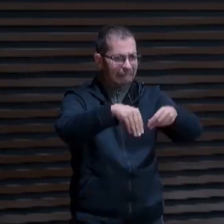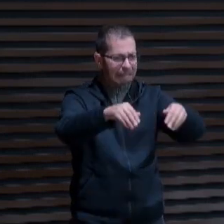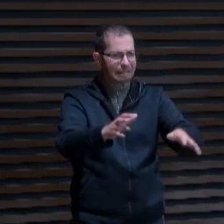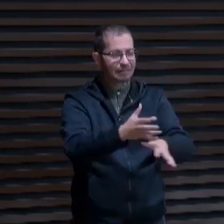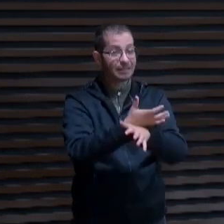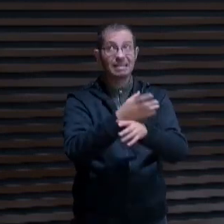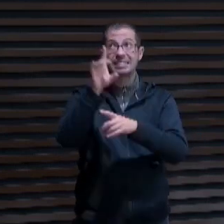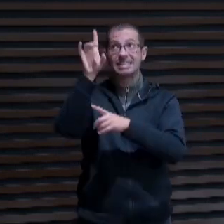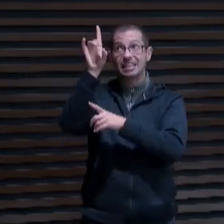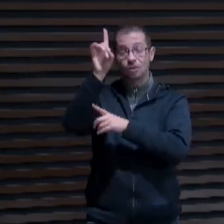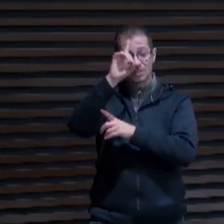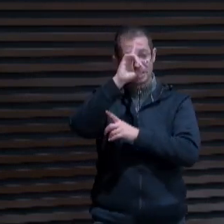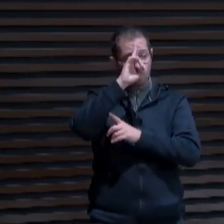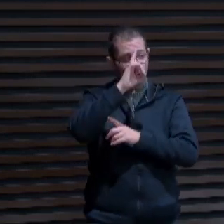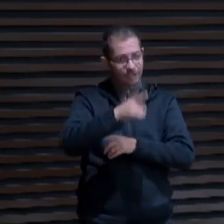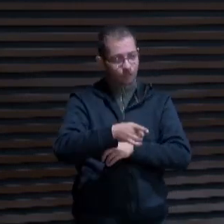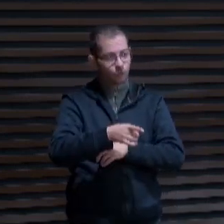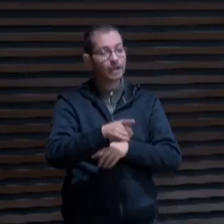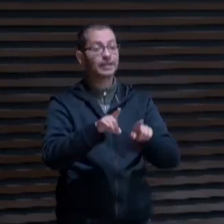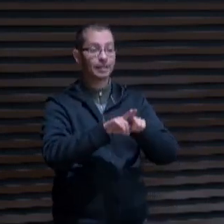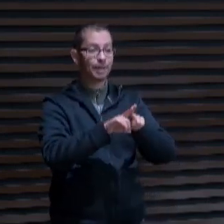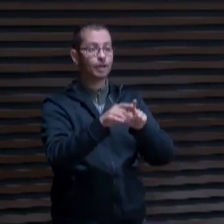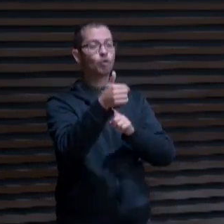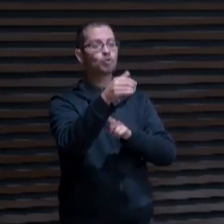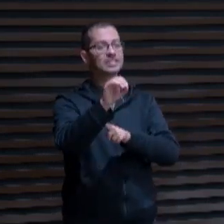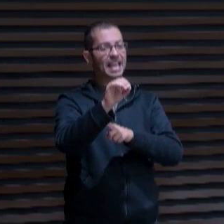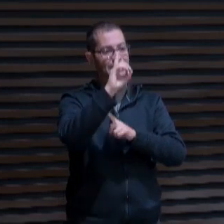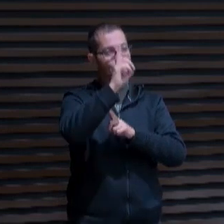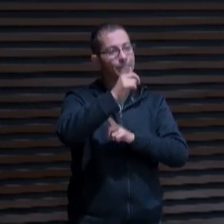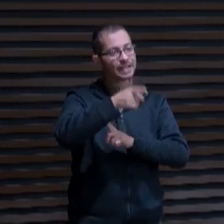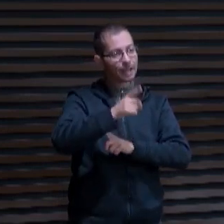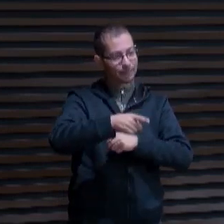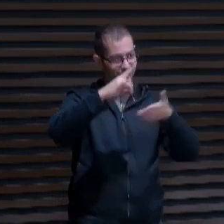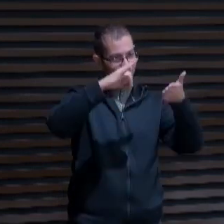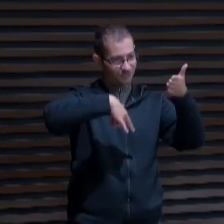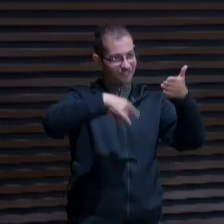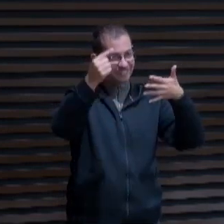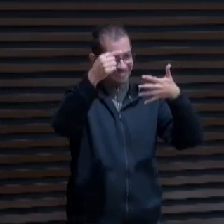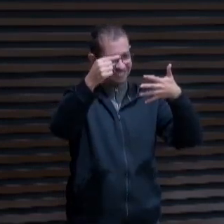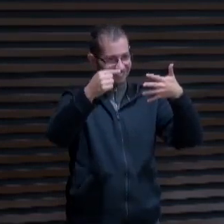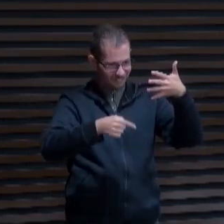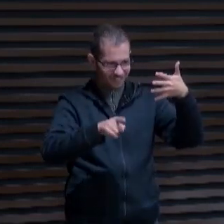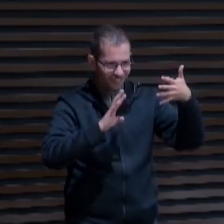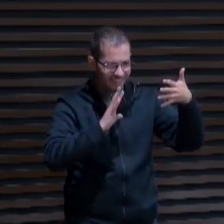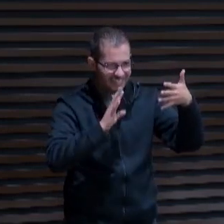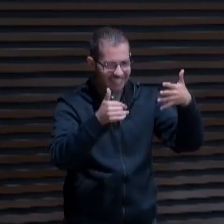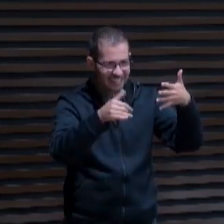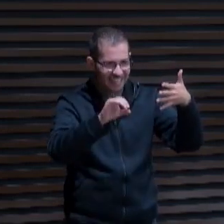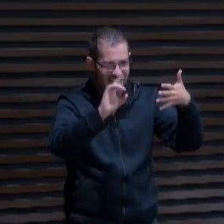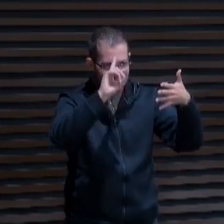suas ordenanças e, por último, os 10 mandamentos. El Shaddai, o Deus que